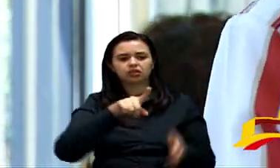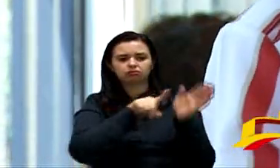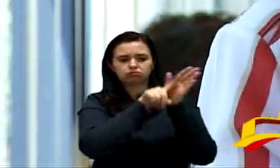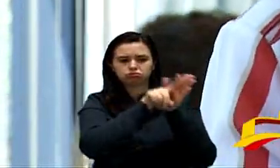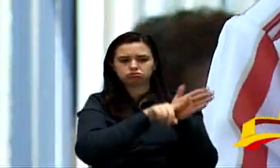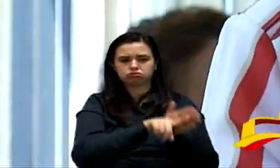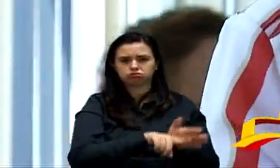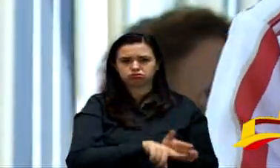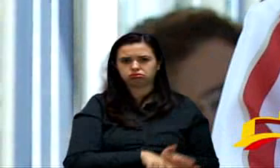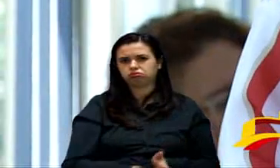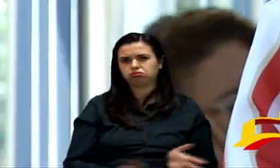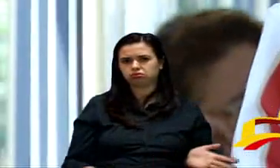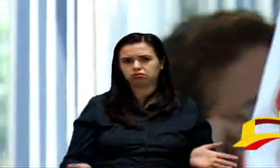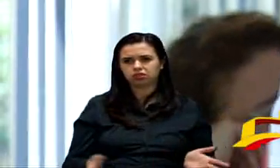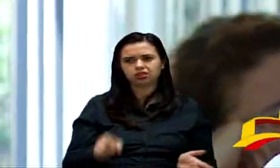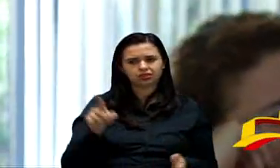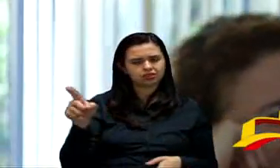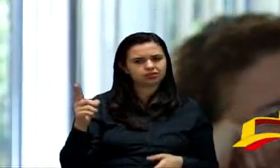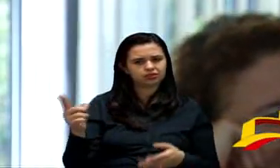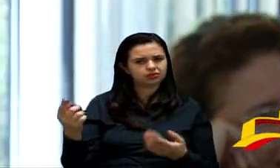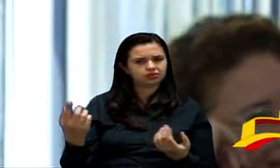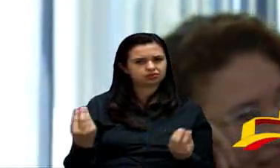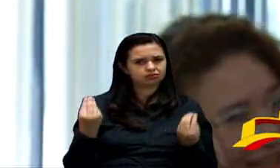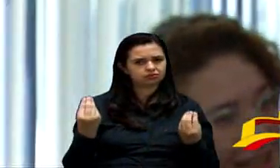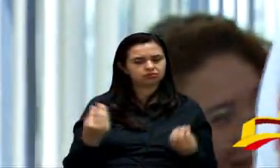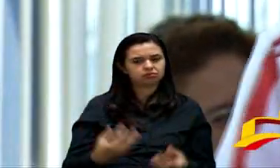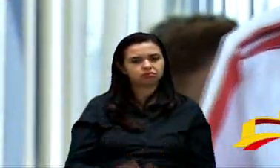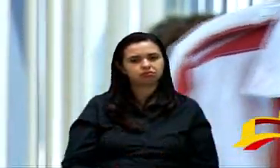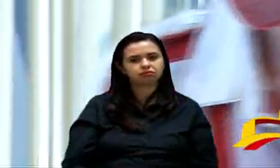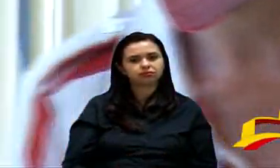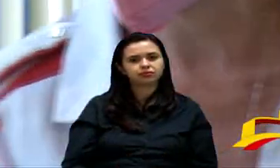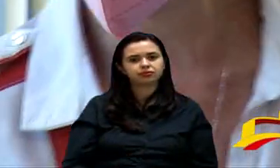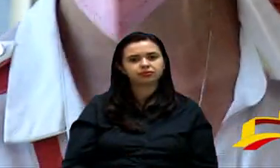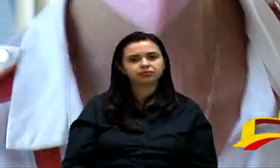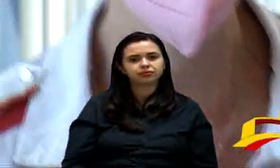venha com demagogia, vereador.